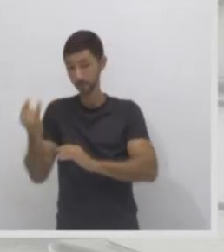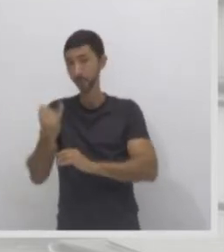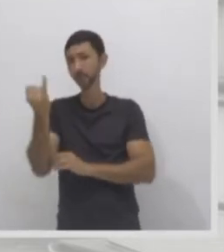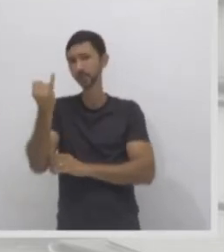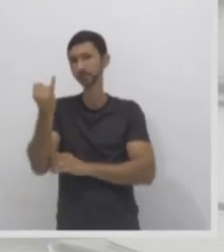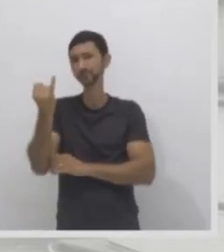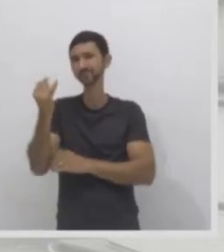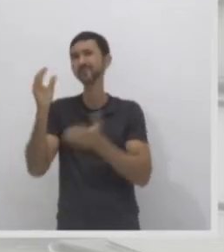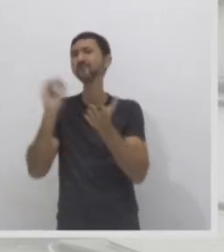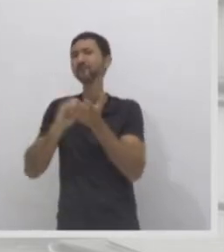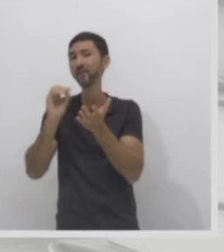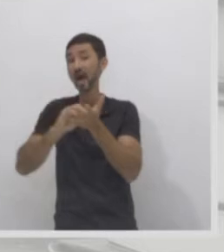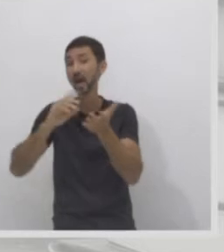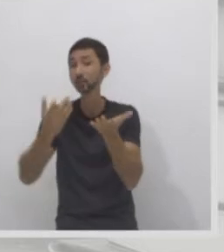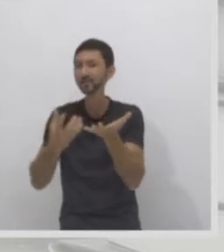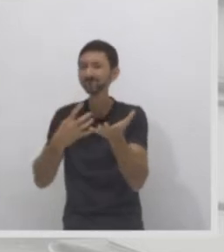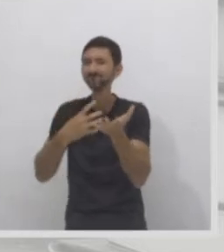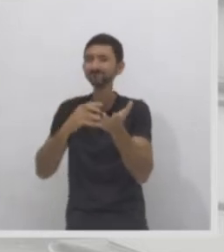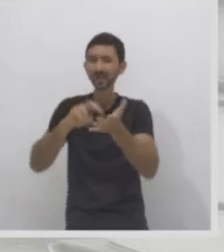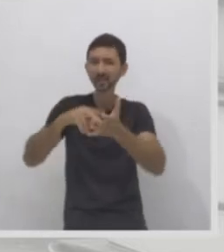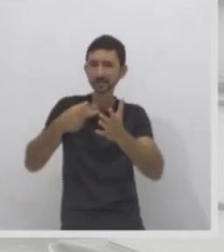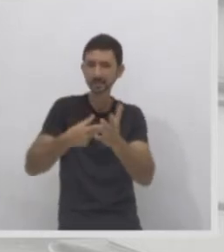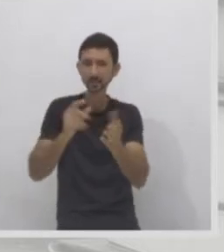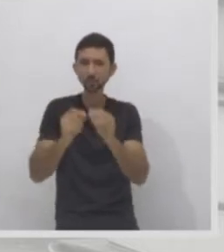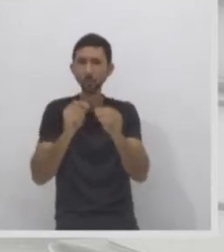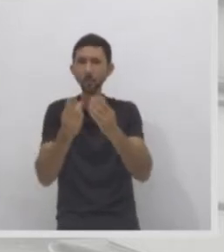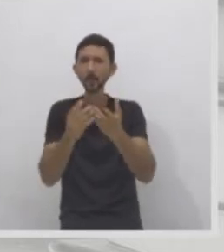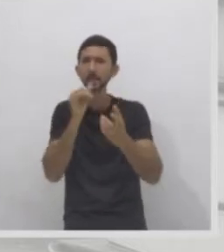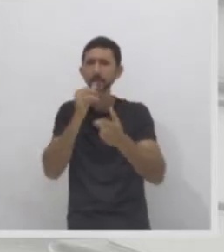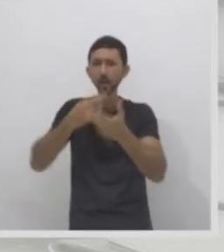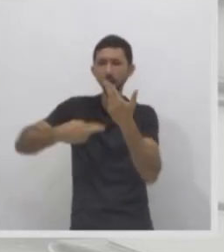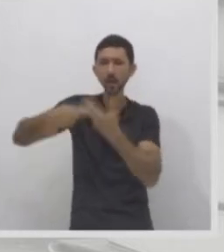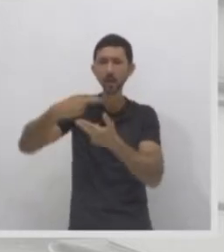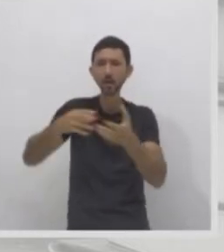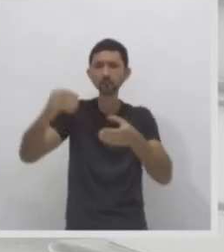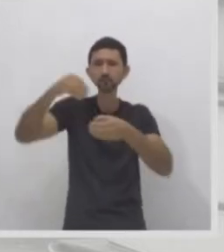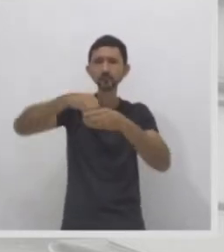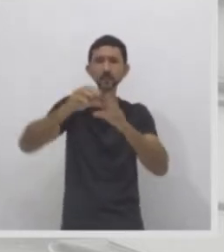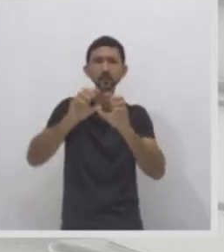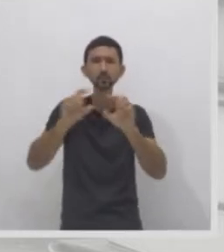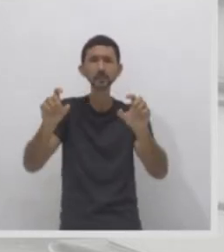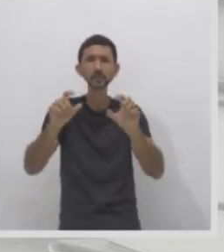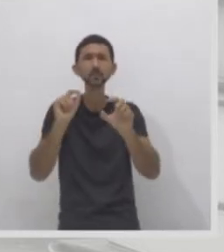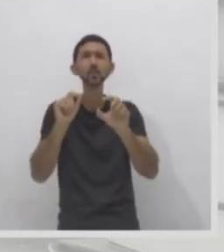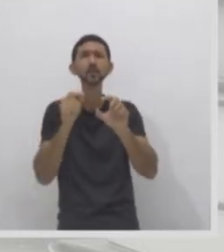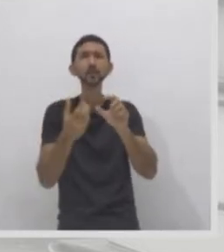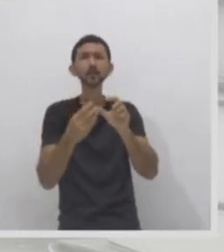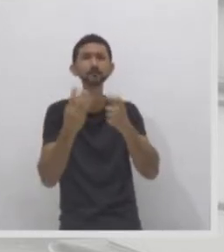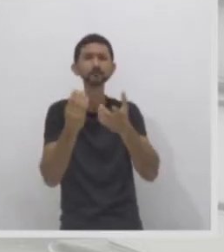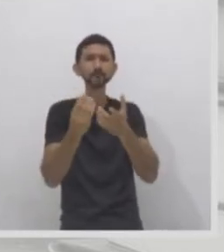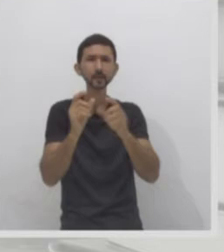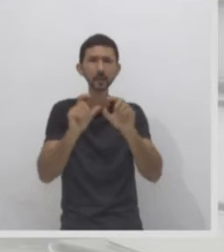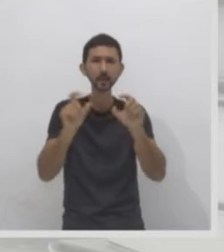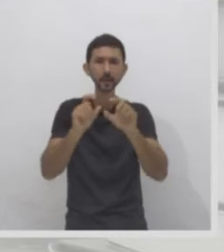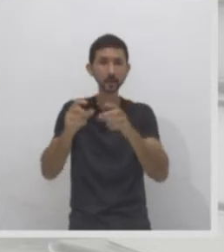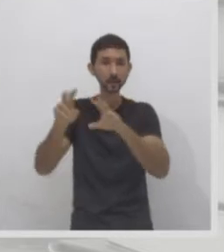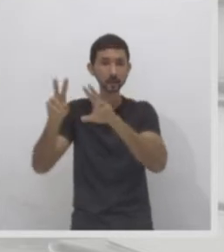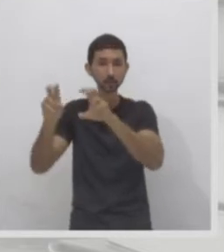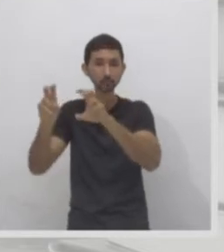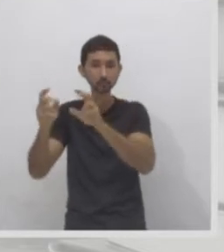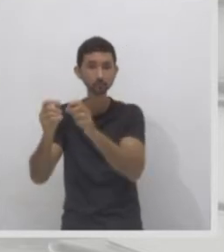quê? Quando nós pensamos nessas relações dentro do texto, nós temos que pensar se esse termo que está